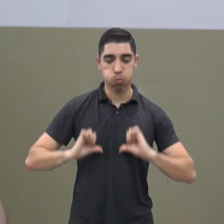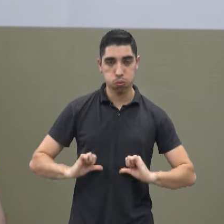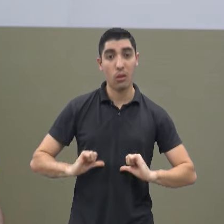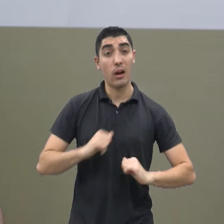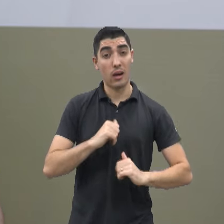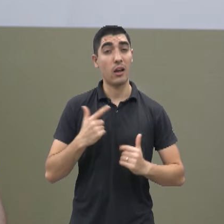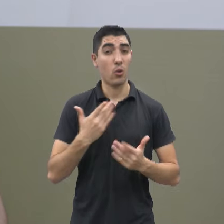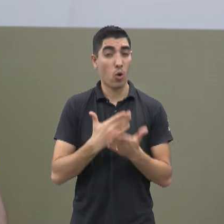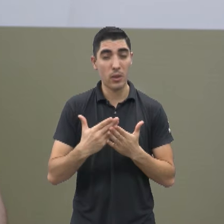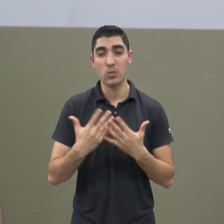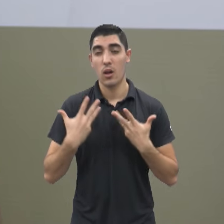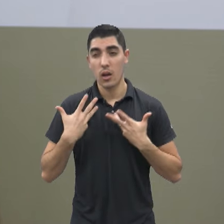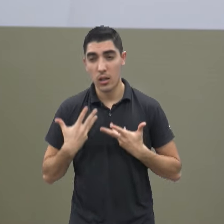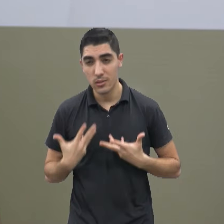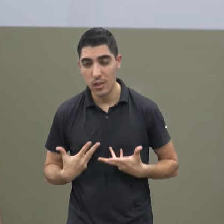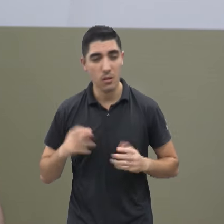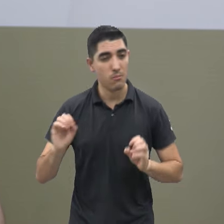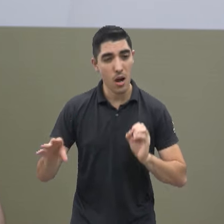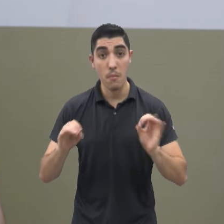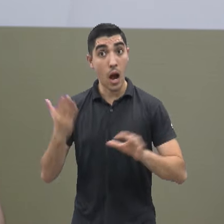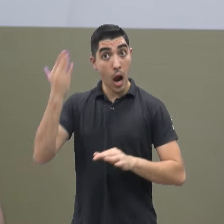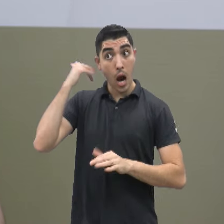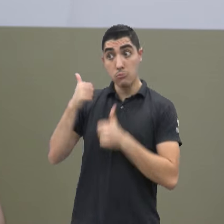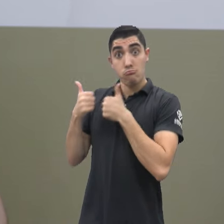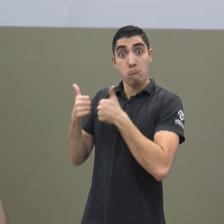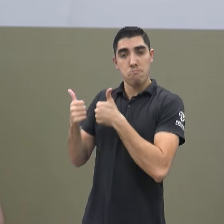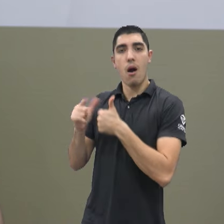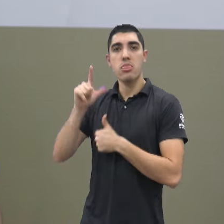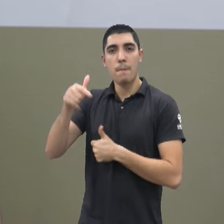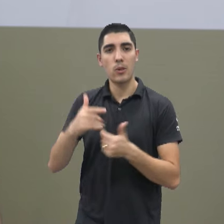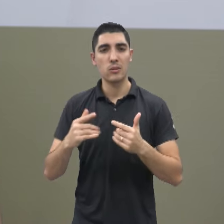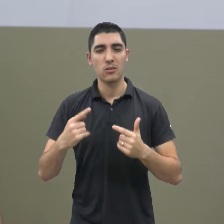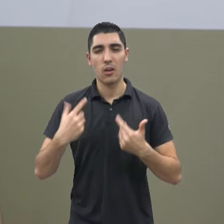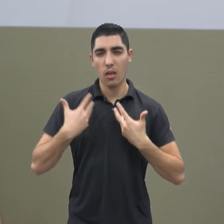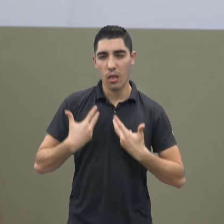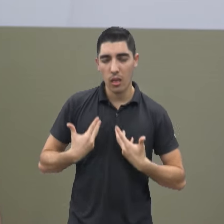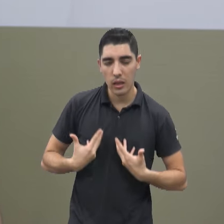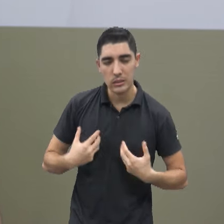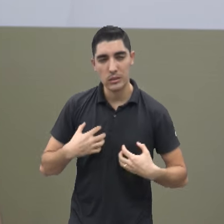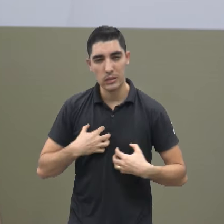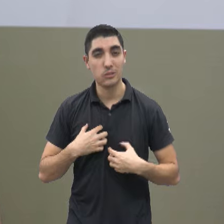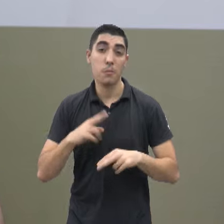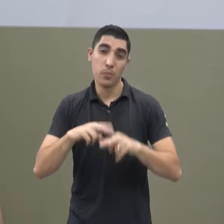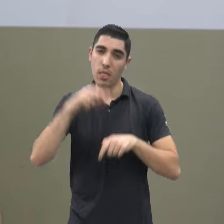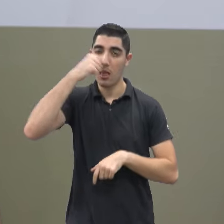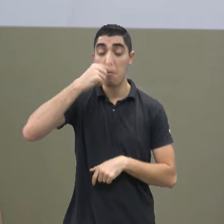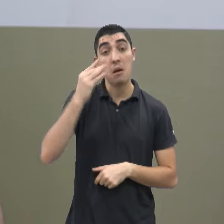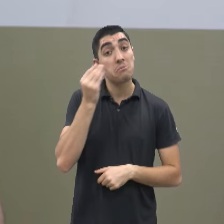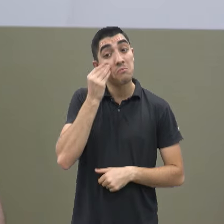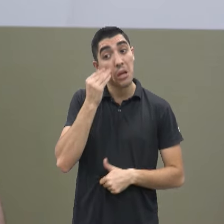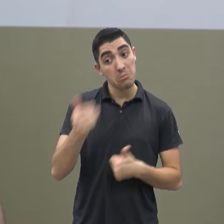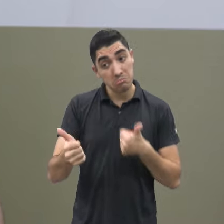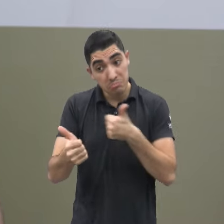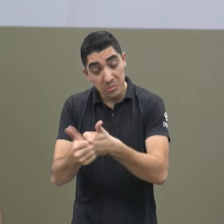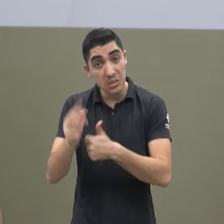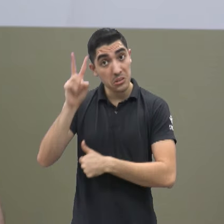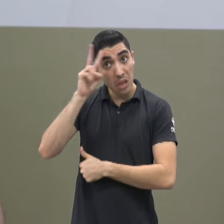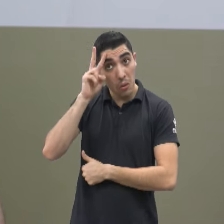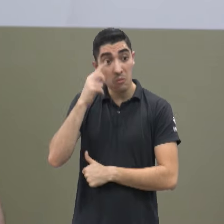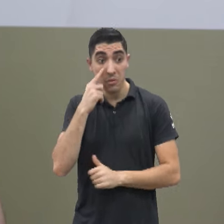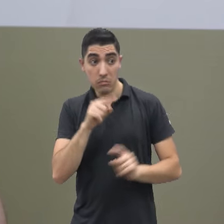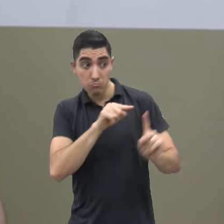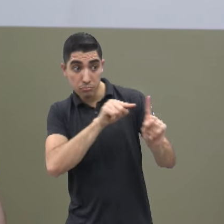últimos jogos, né, perto do que ele vinha produzindo aí. E eu acho que um dos motivos é isso. Mas vamos ver se até segunda-feira está todo mundo 100% aí para a gente